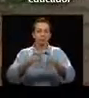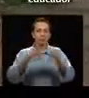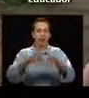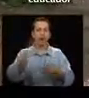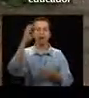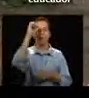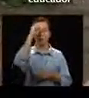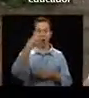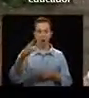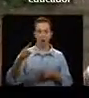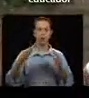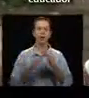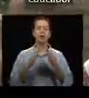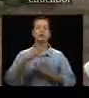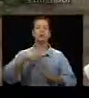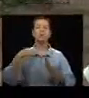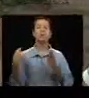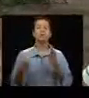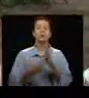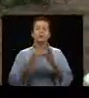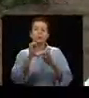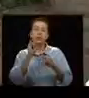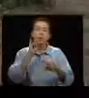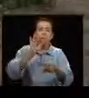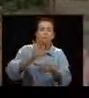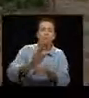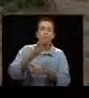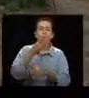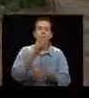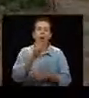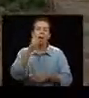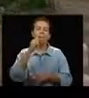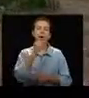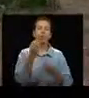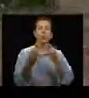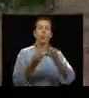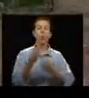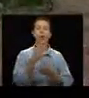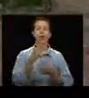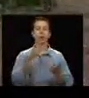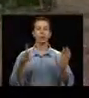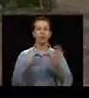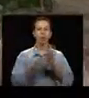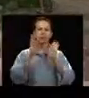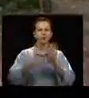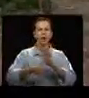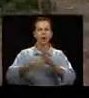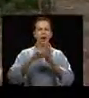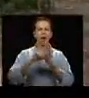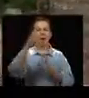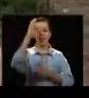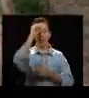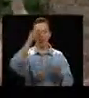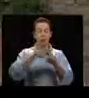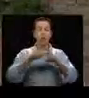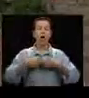aqui. Lá eles têm o objetivo de, ao chegarem lá, passarem para os pais o conhecimento que eles acabaram adquirindo